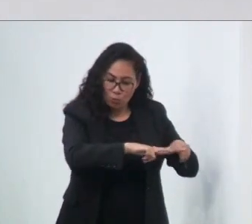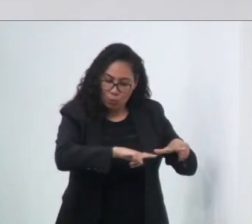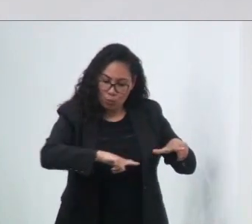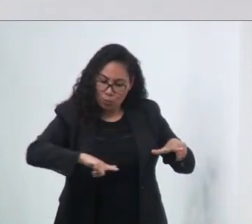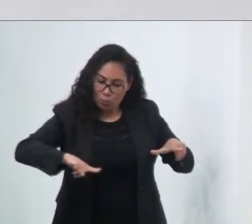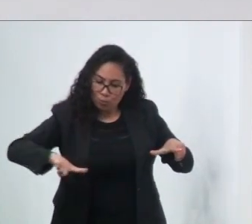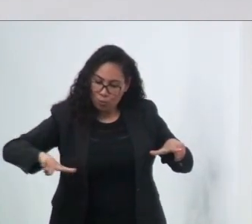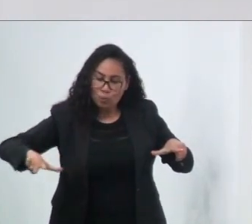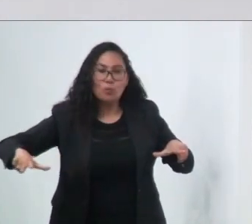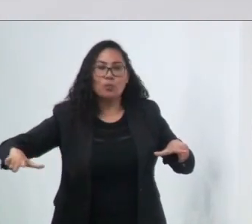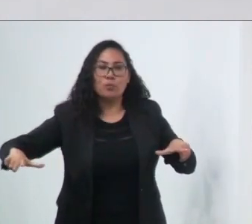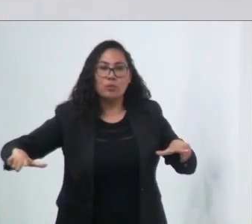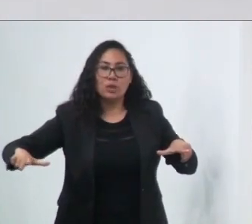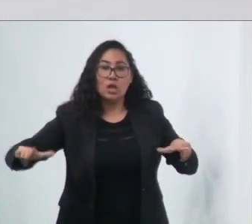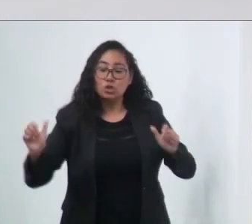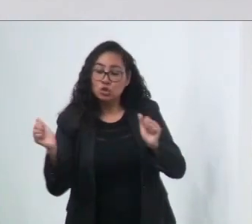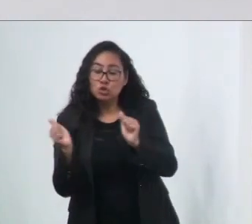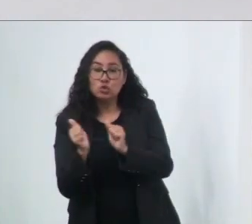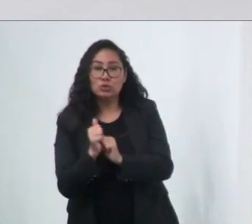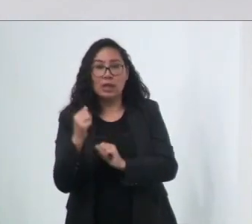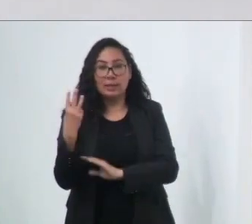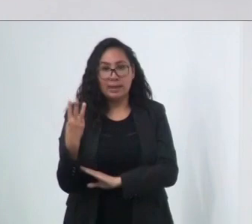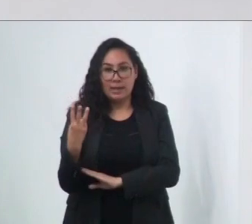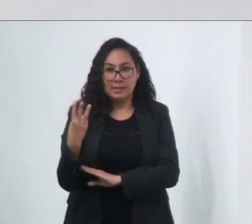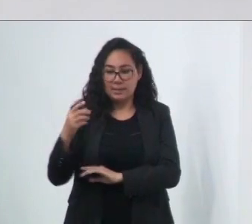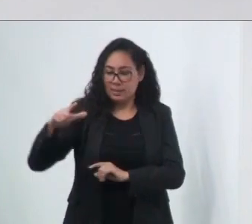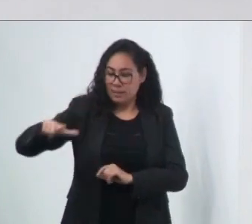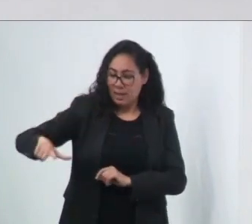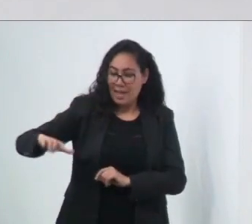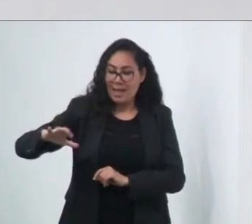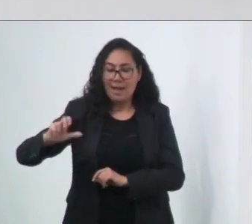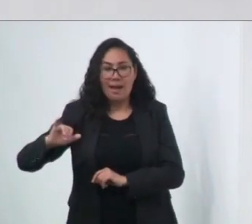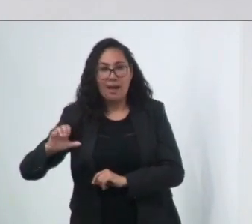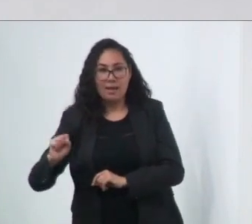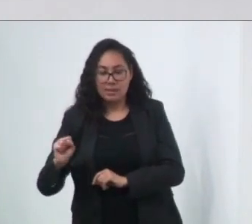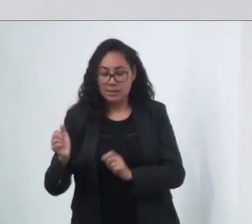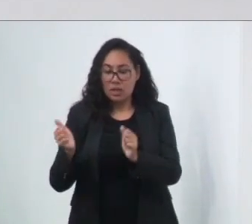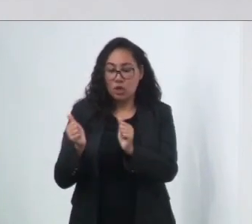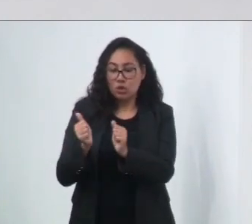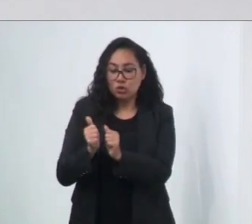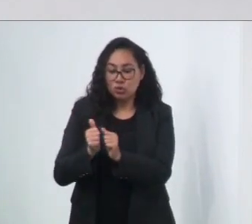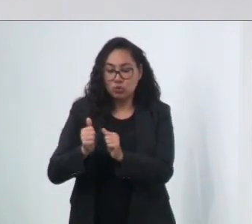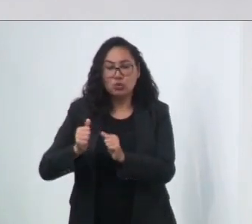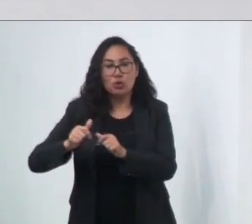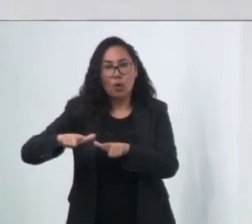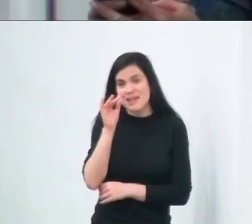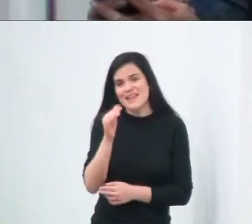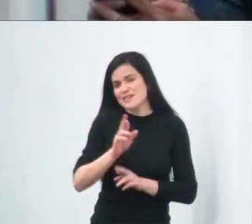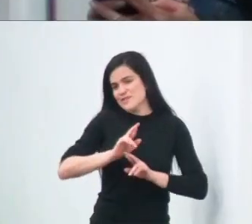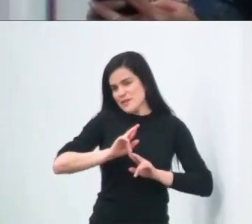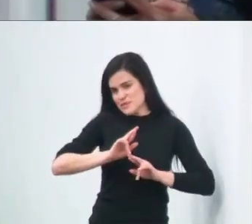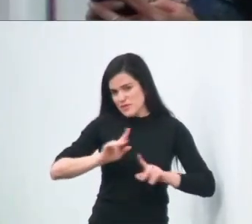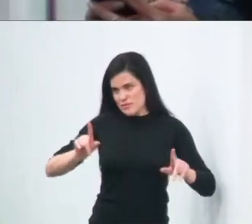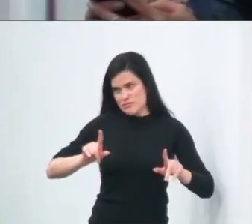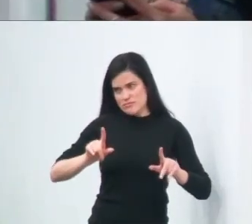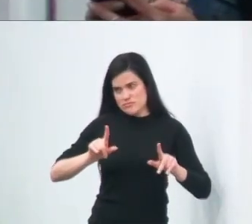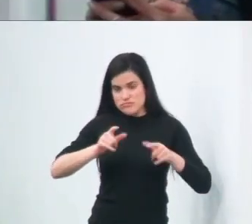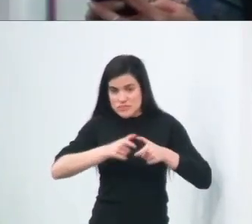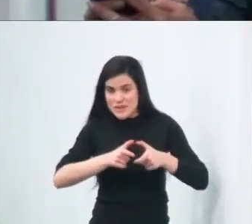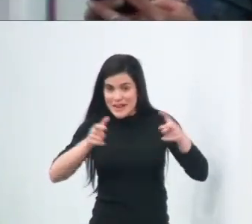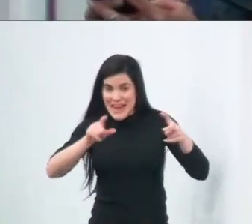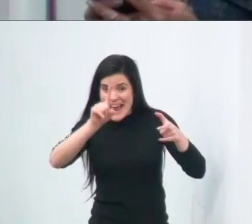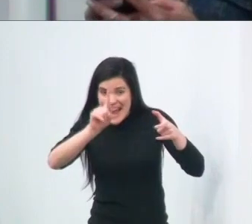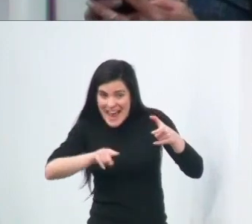3 terrenos em que a gente tem equipamento público e comunitário. Uma reformulação